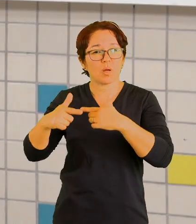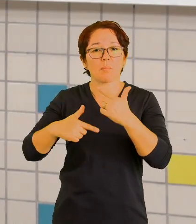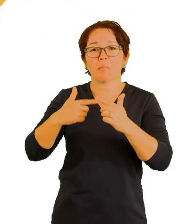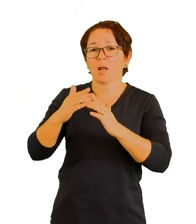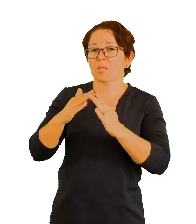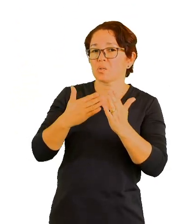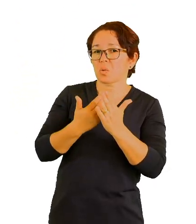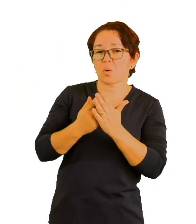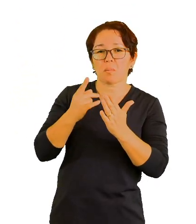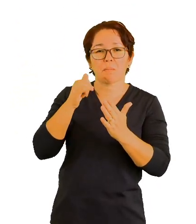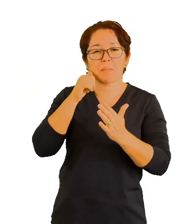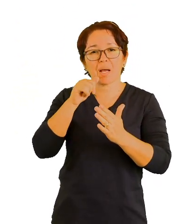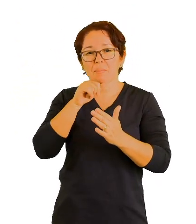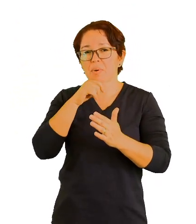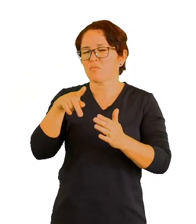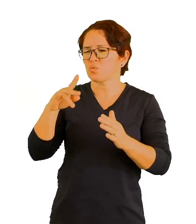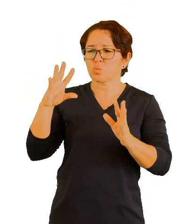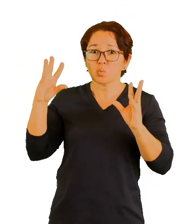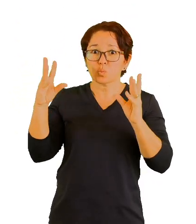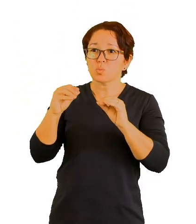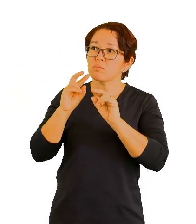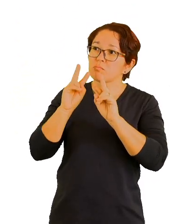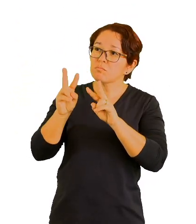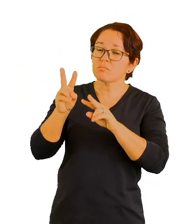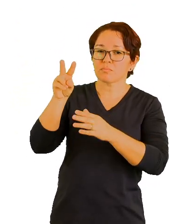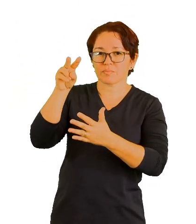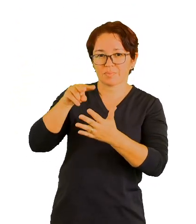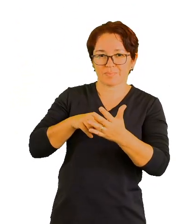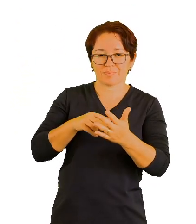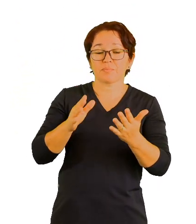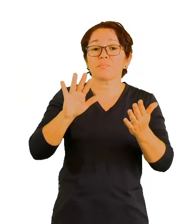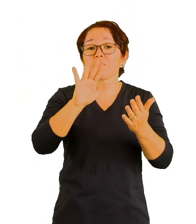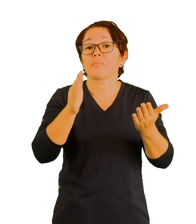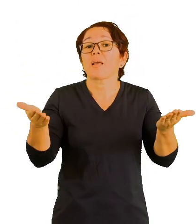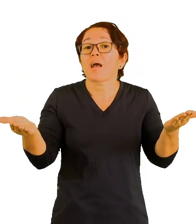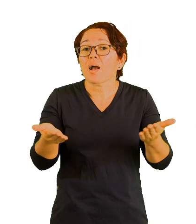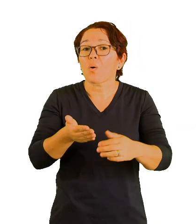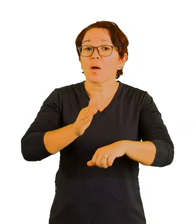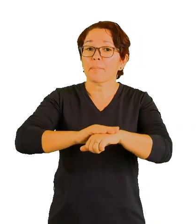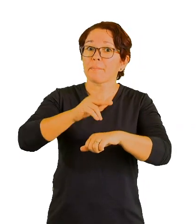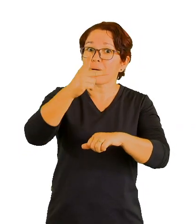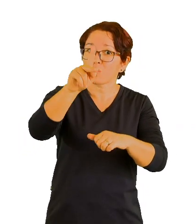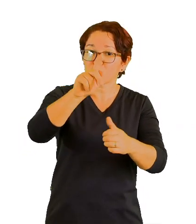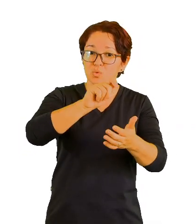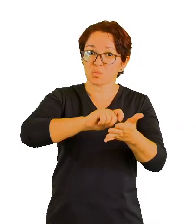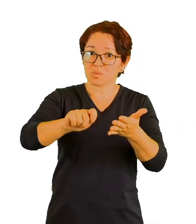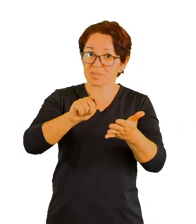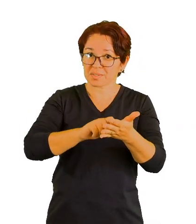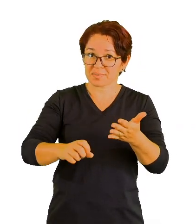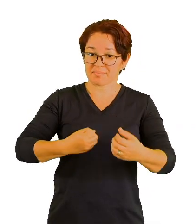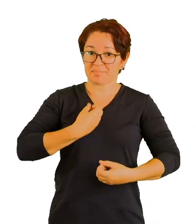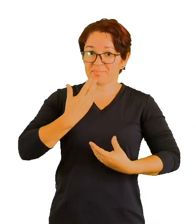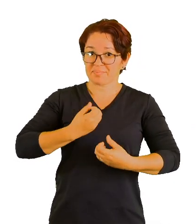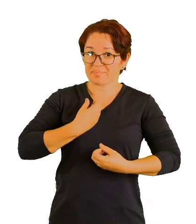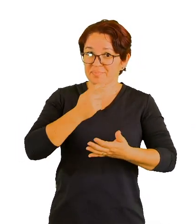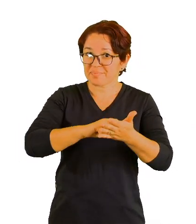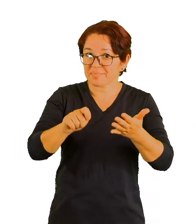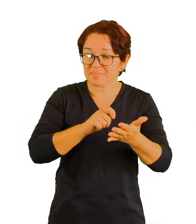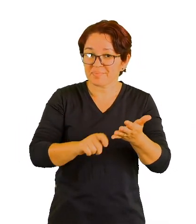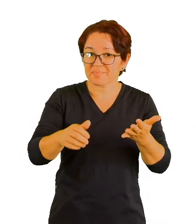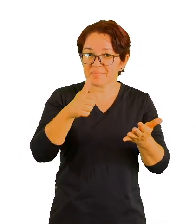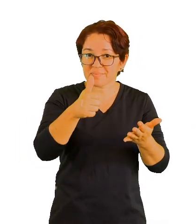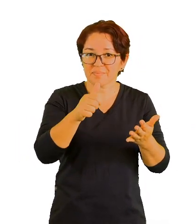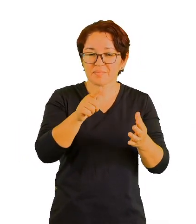ensino-aprendizagem. Agora é a sua vez de produzir. Vamos pensar numa produção? Elabore